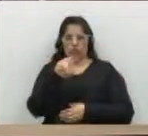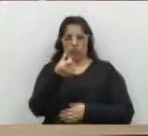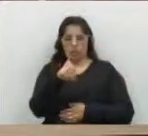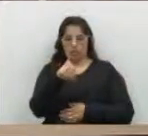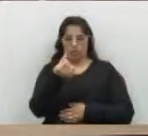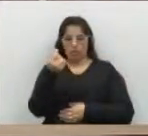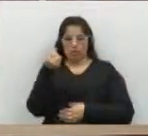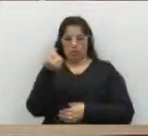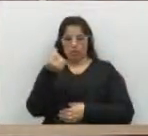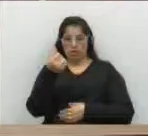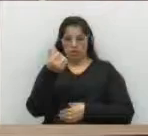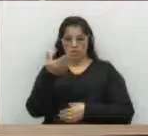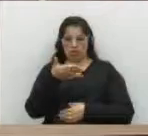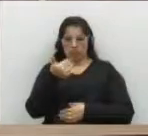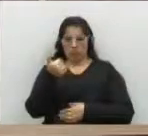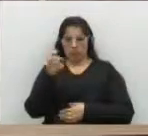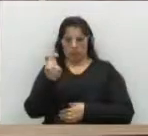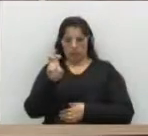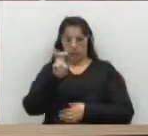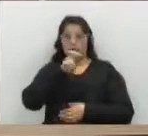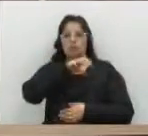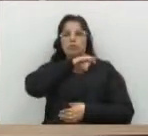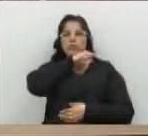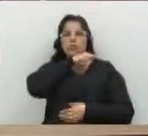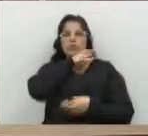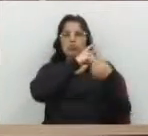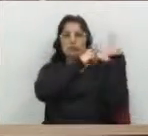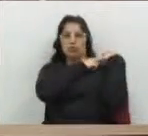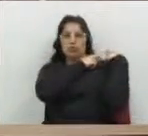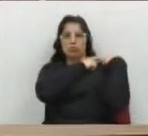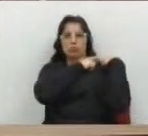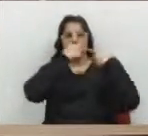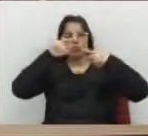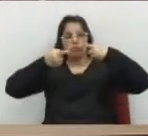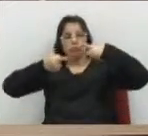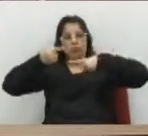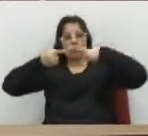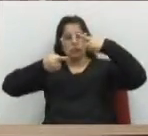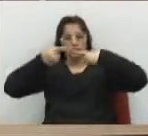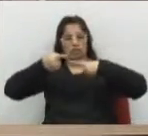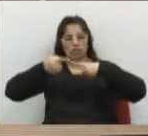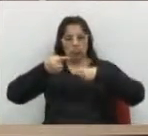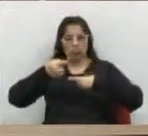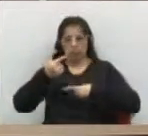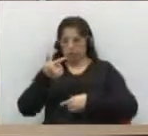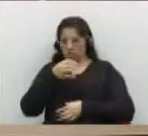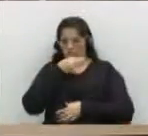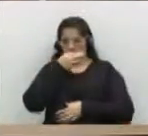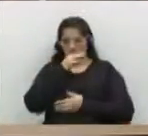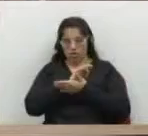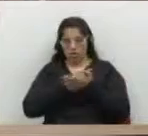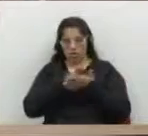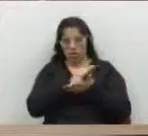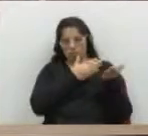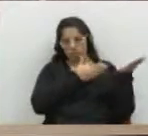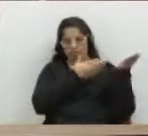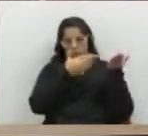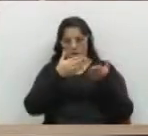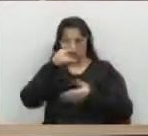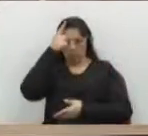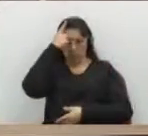vereador André Henrique da Silva. Está em discussão. Não havendo, encaminhe-se ao prefeito. Requerimento